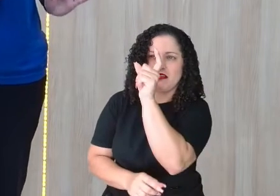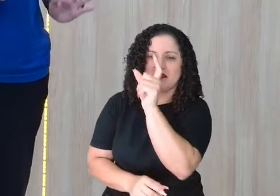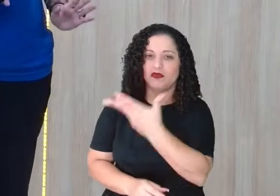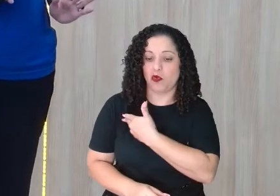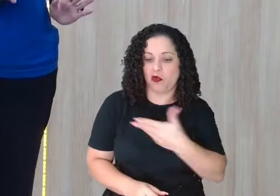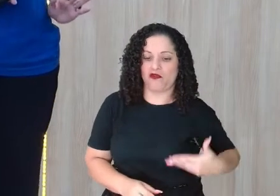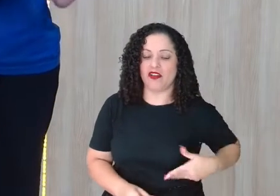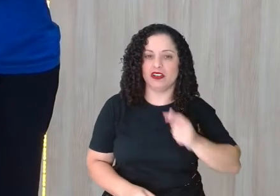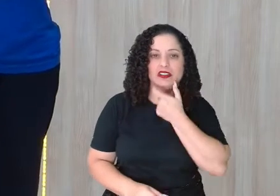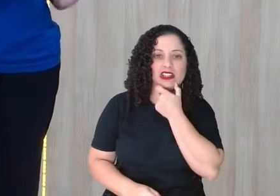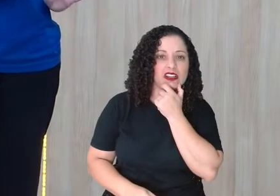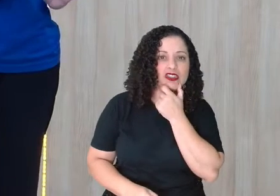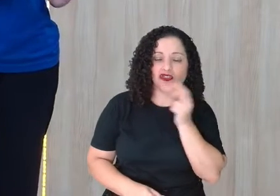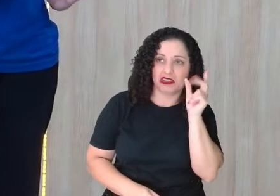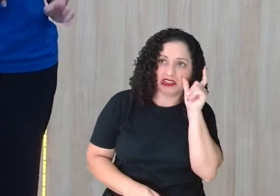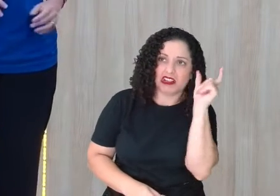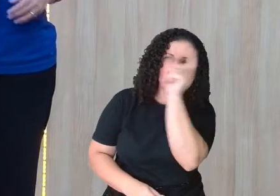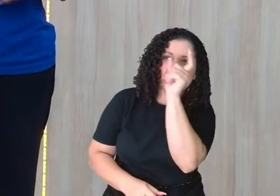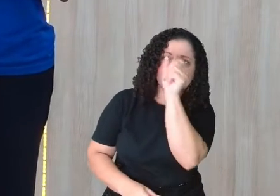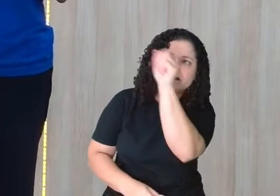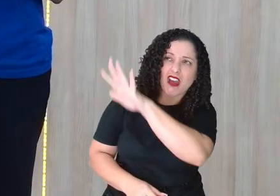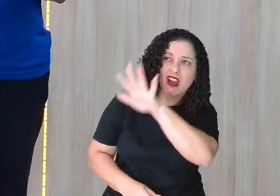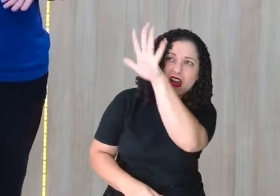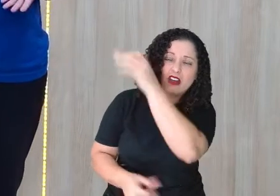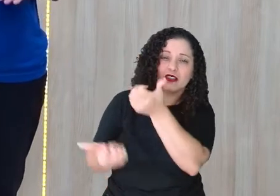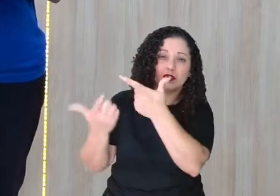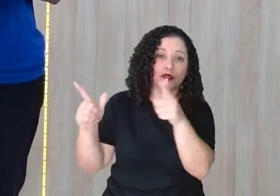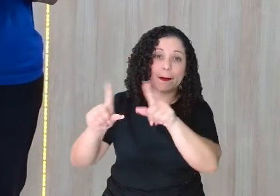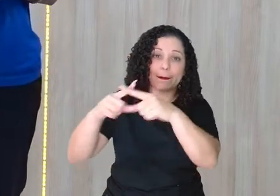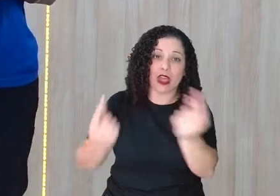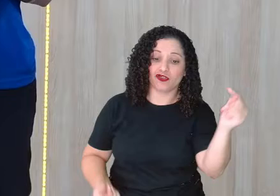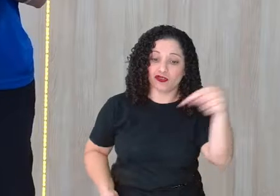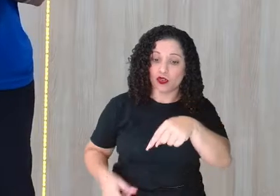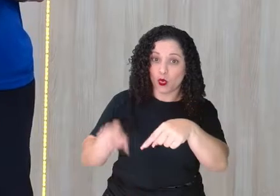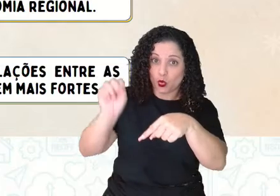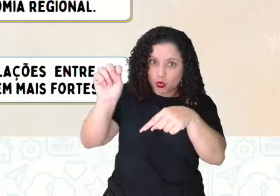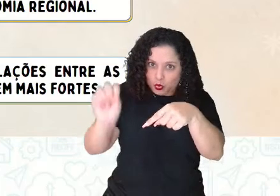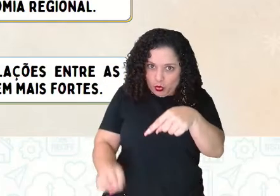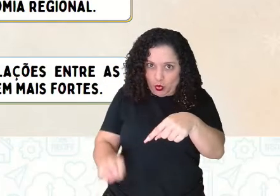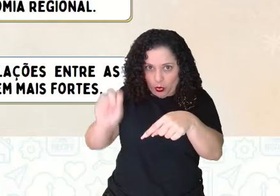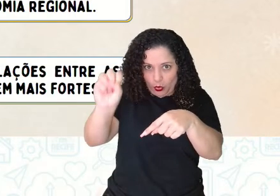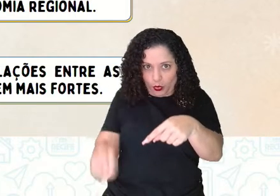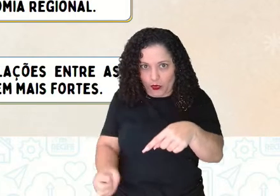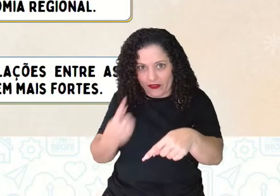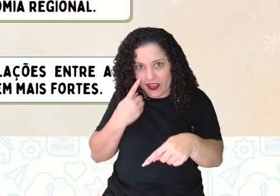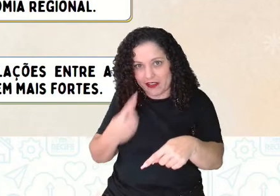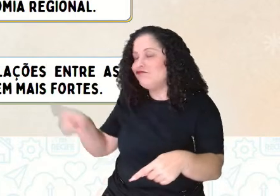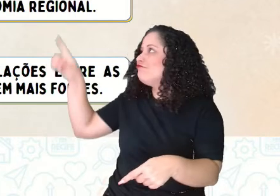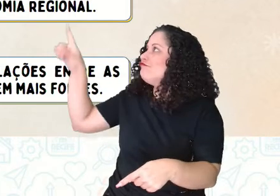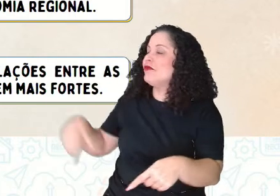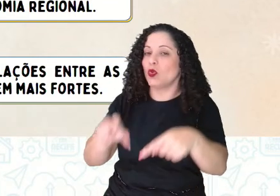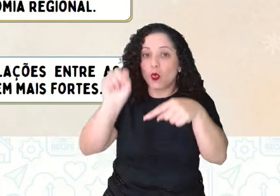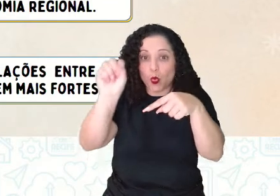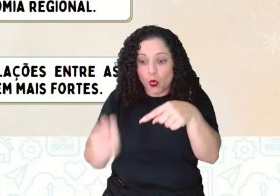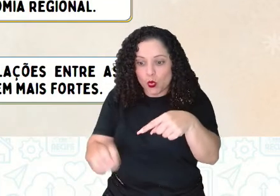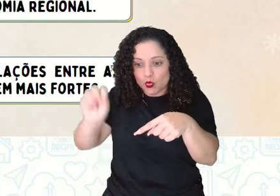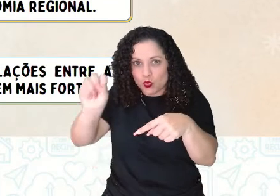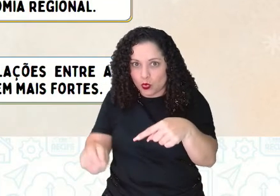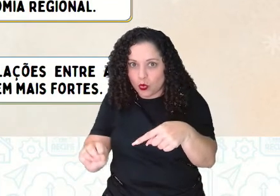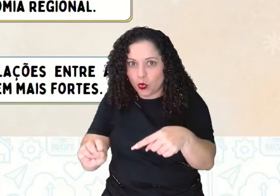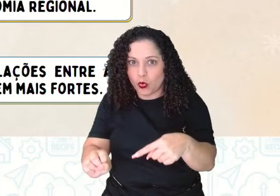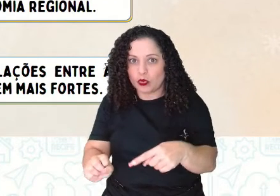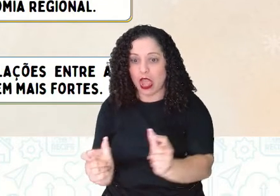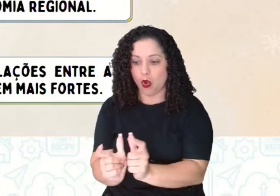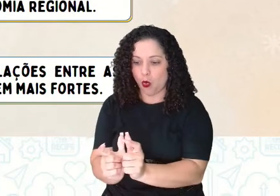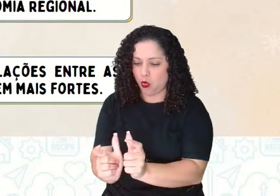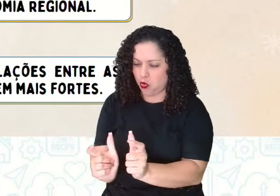autoridades britânicas nessas colônias. Já a colônia do sul, olhem aí no slide, grandes proprietários de terra,